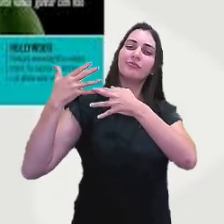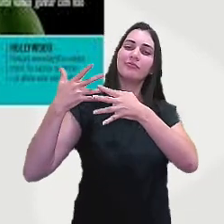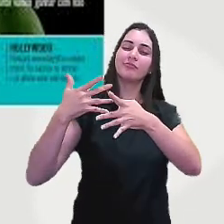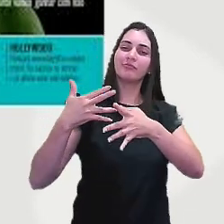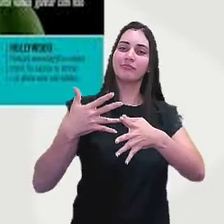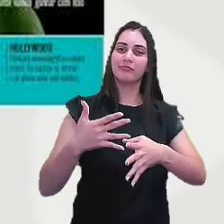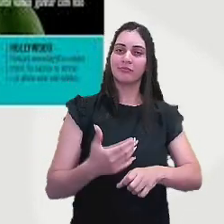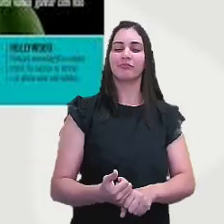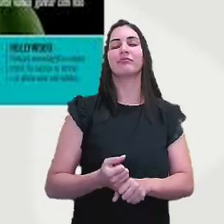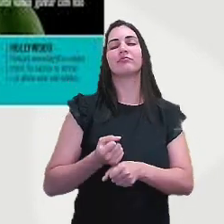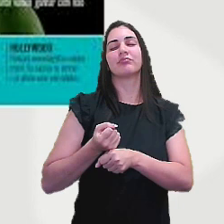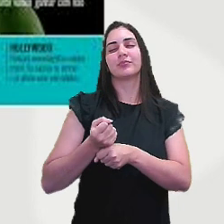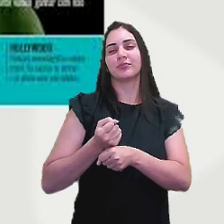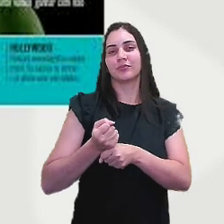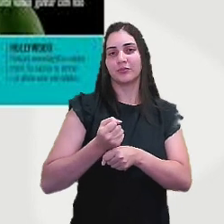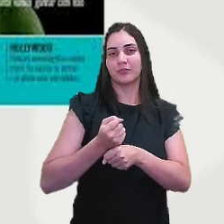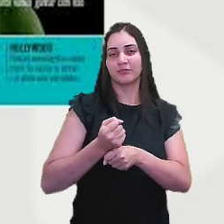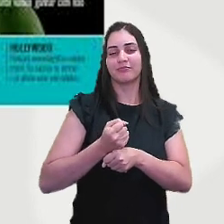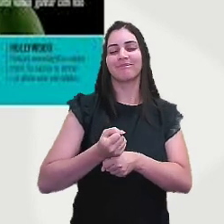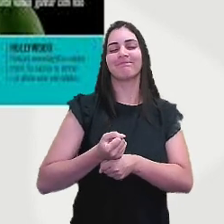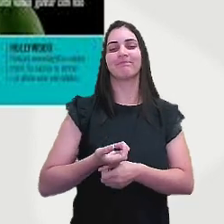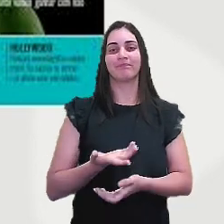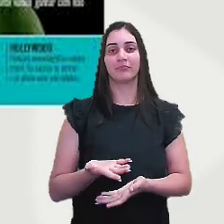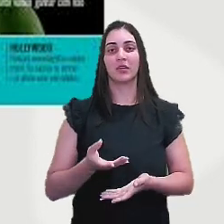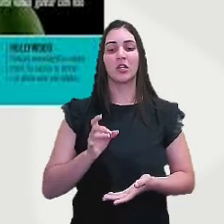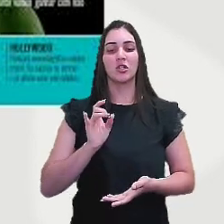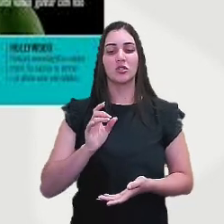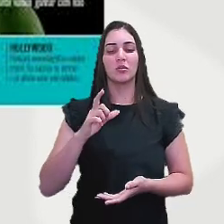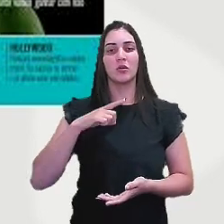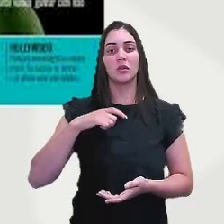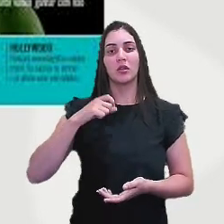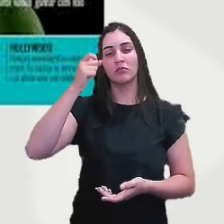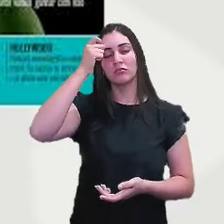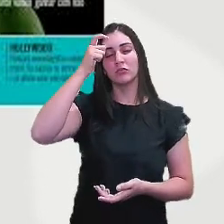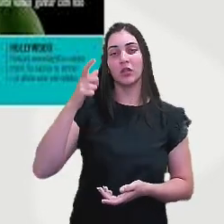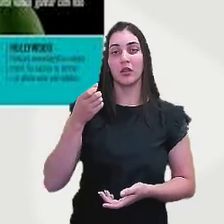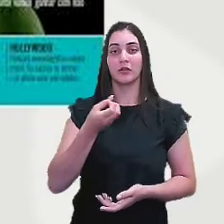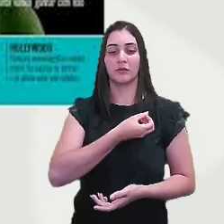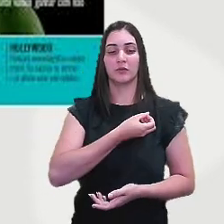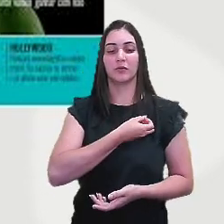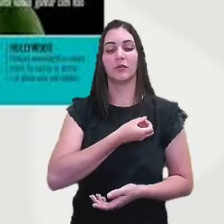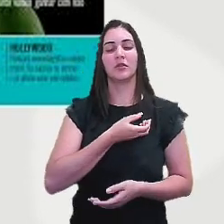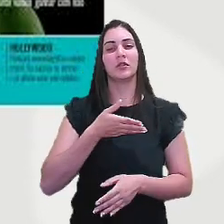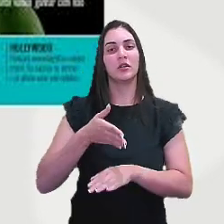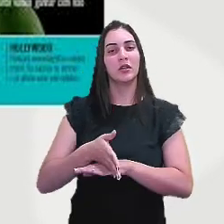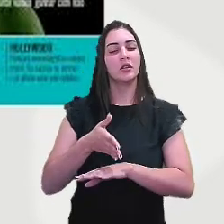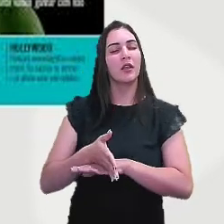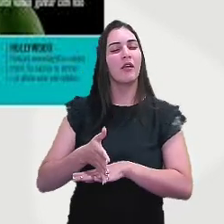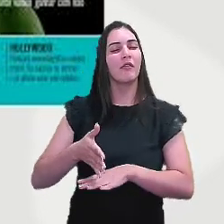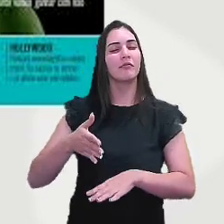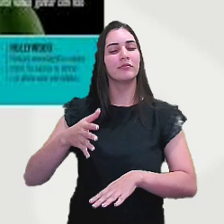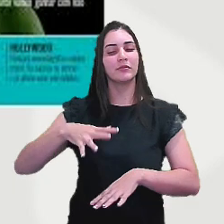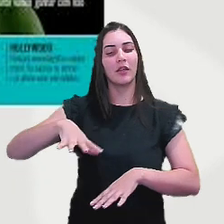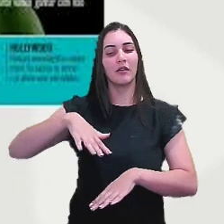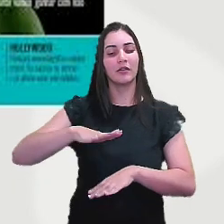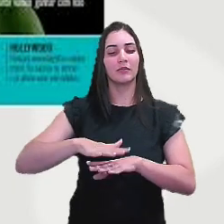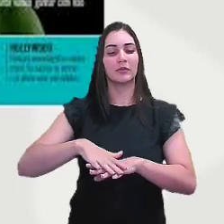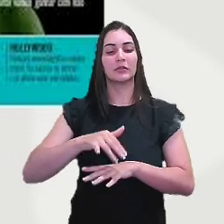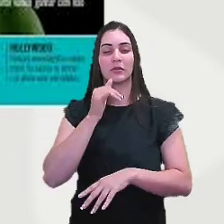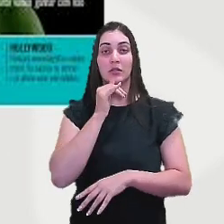ago. Muito, mas muito tempo mesmo. E aí, só para vocês terem uma ideia de números, mais uma vez entrando na seara da matemática, a